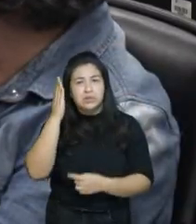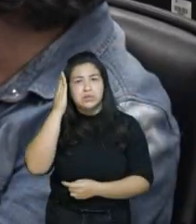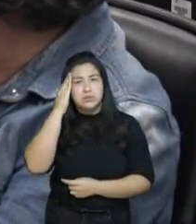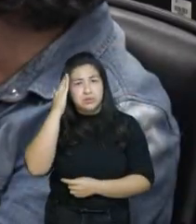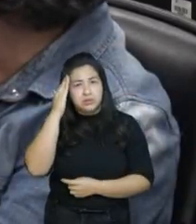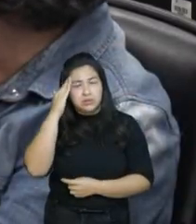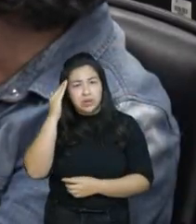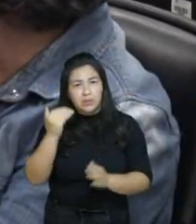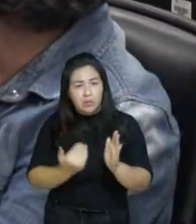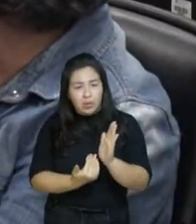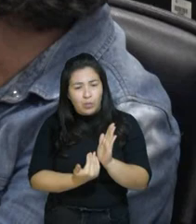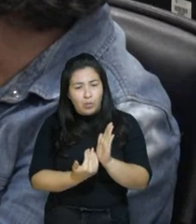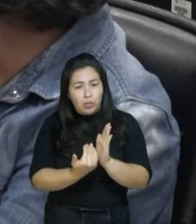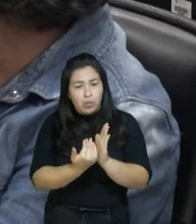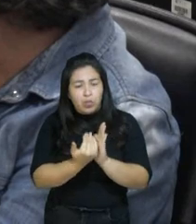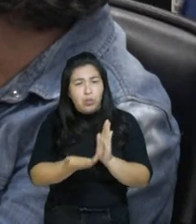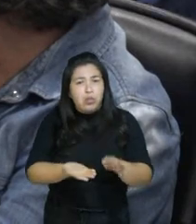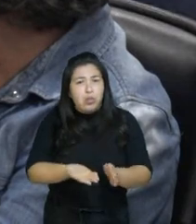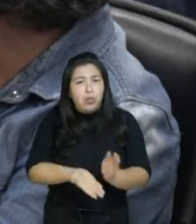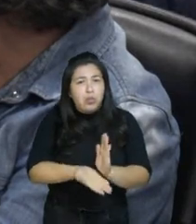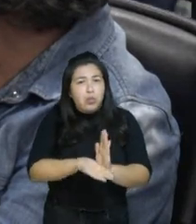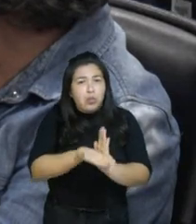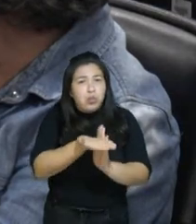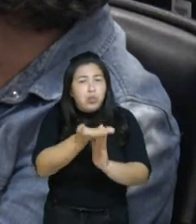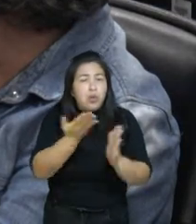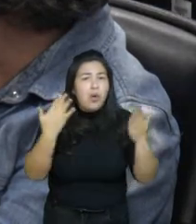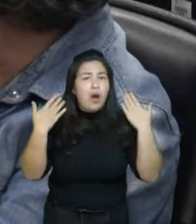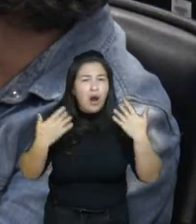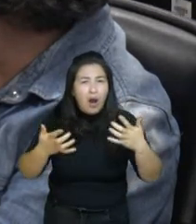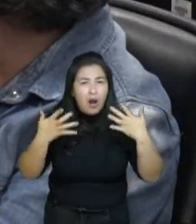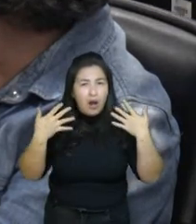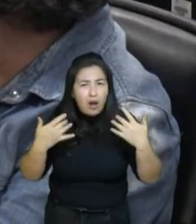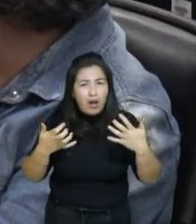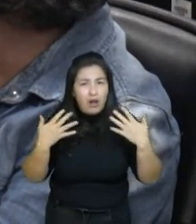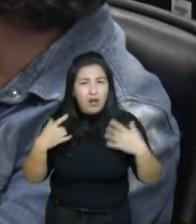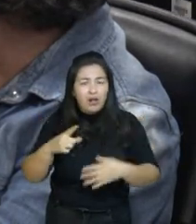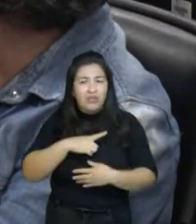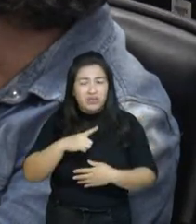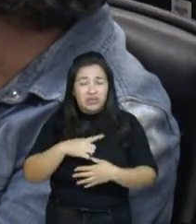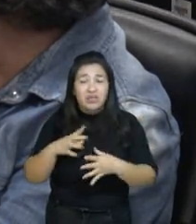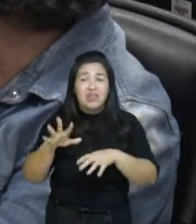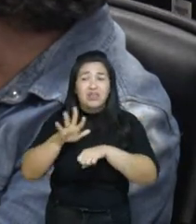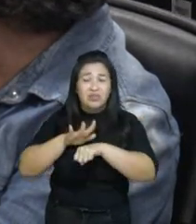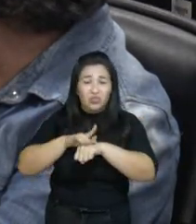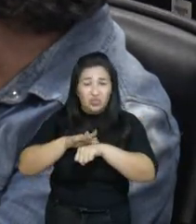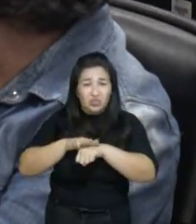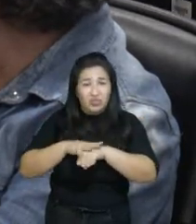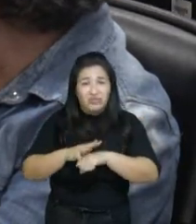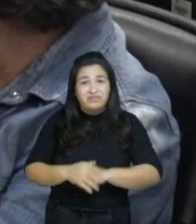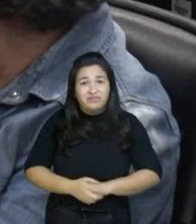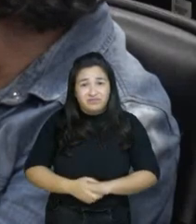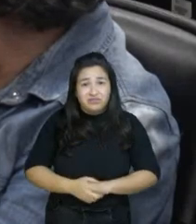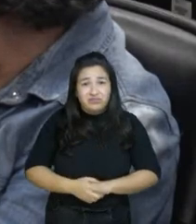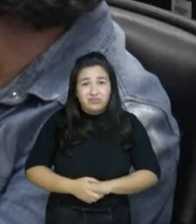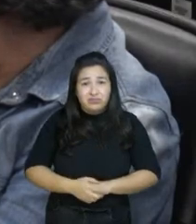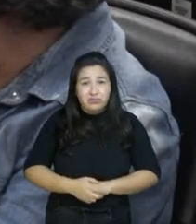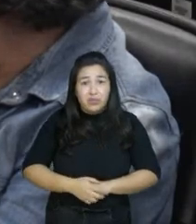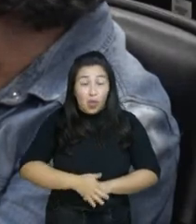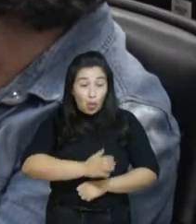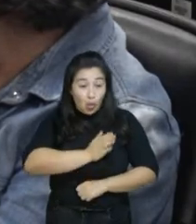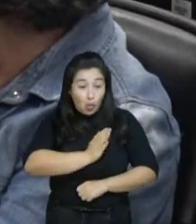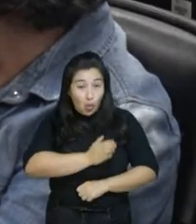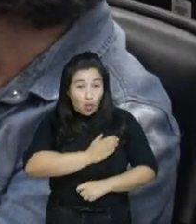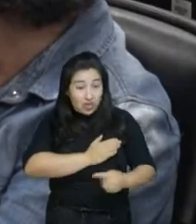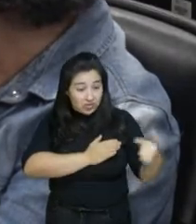que o aumento do calor está causando muito doenças, né, inclusive cardiovascular,